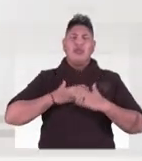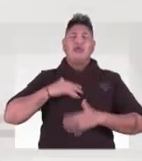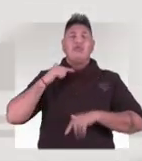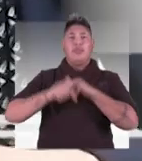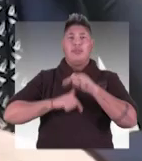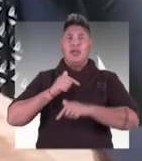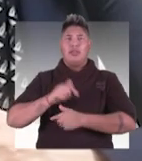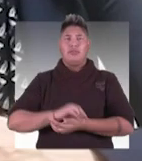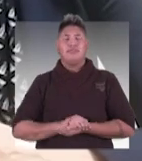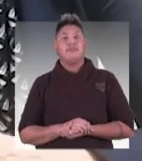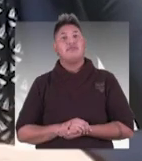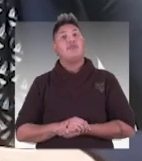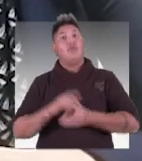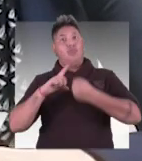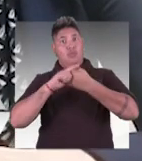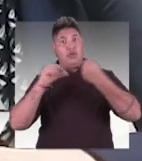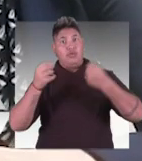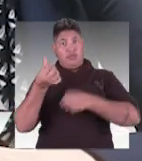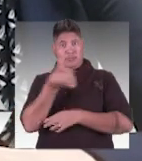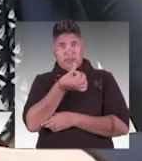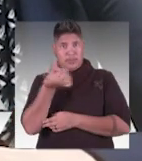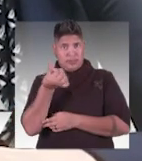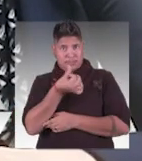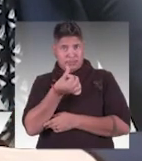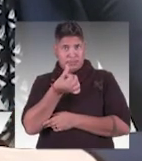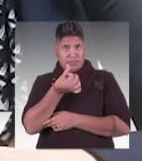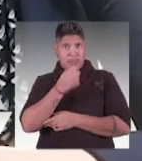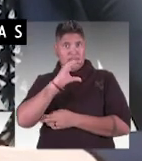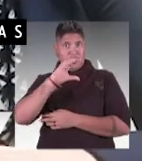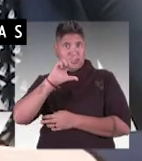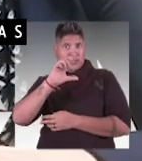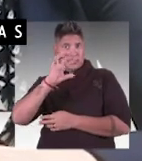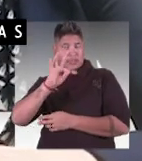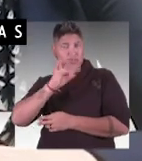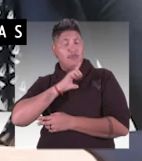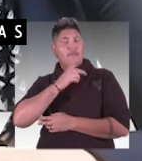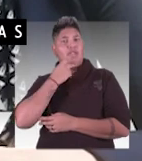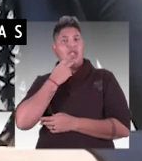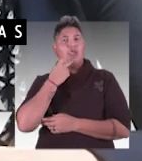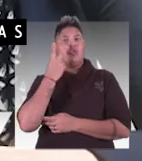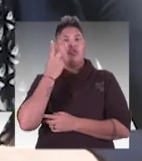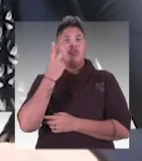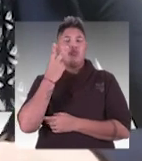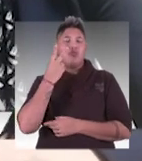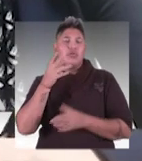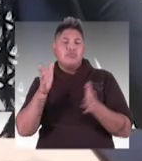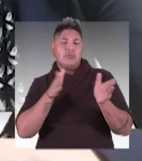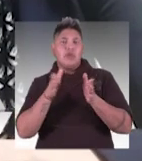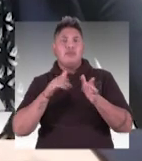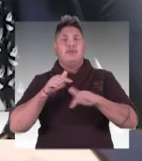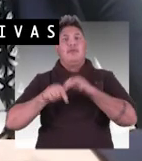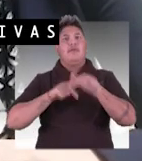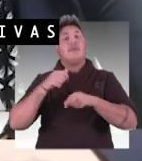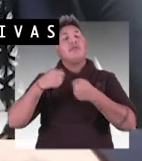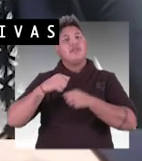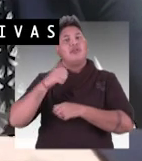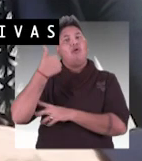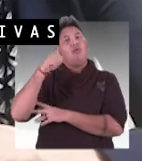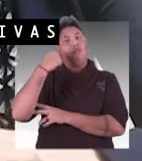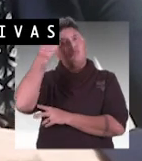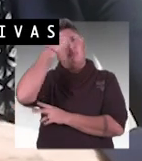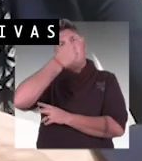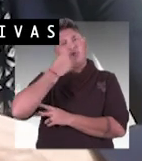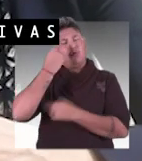jornadas. O artigo 66 da CLT estabelece que entre 2 jornadas de trabalho deve haver um período mínimo de 11